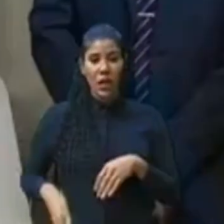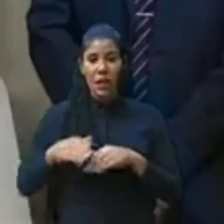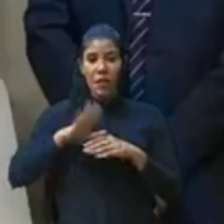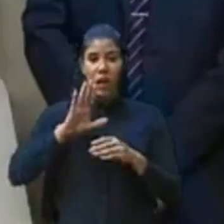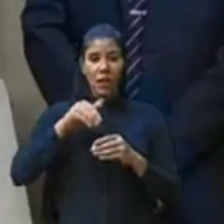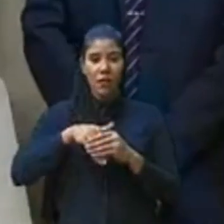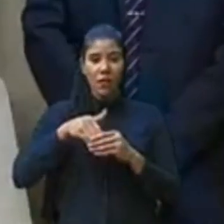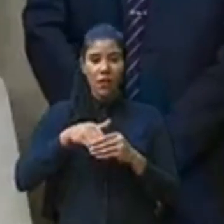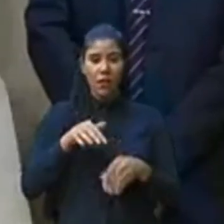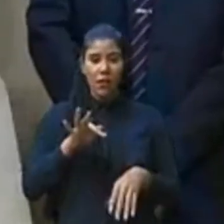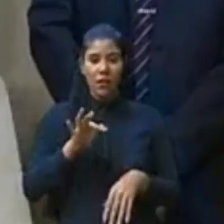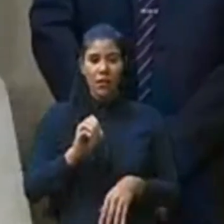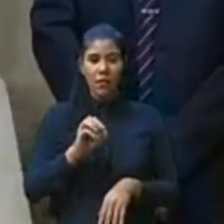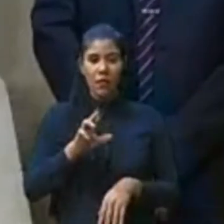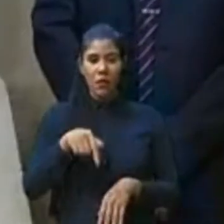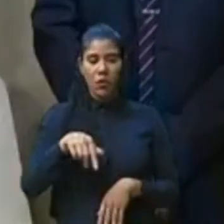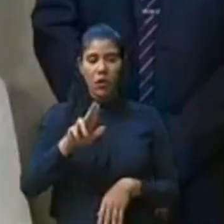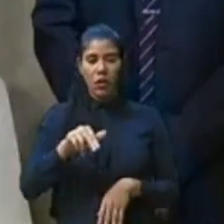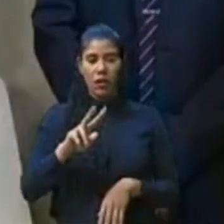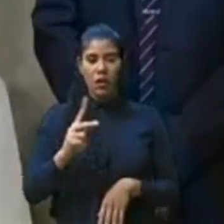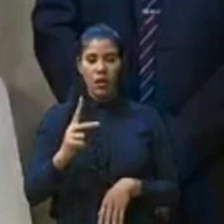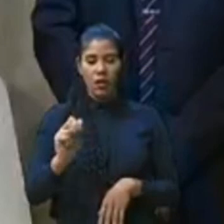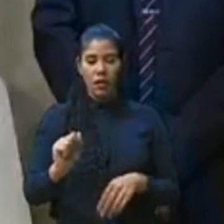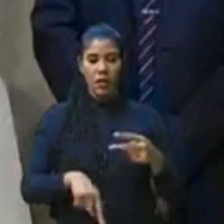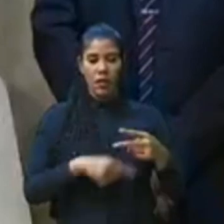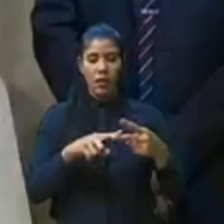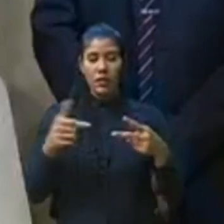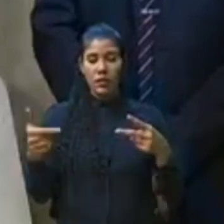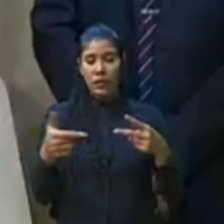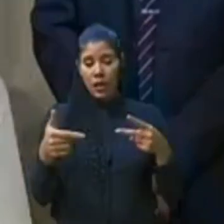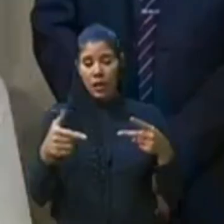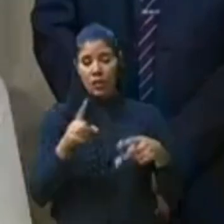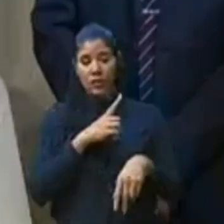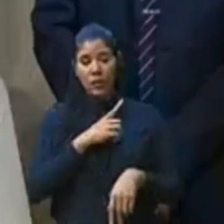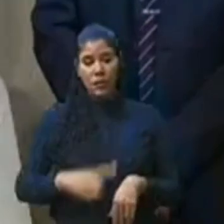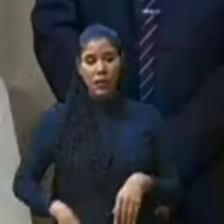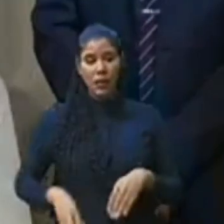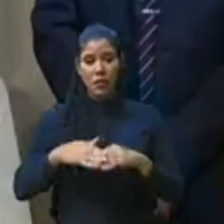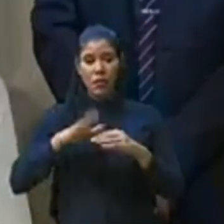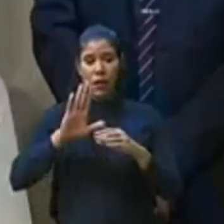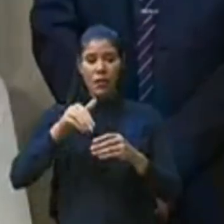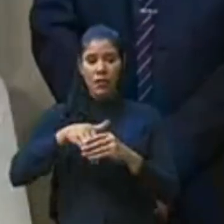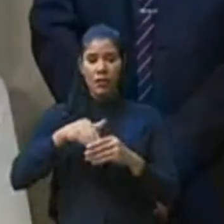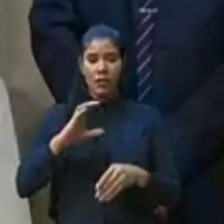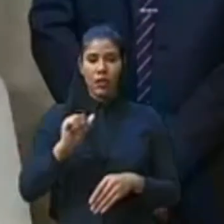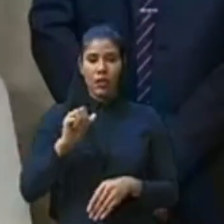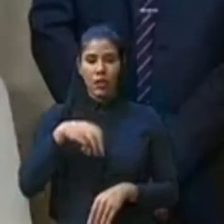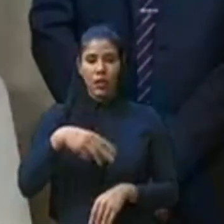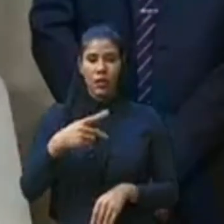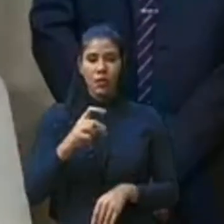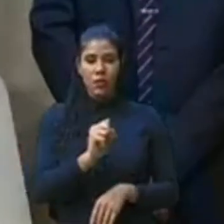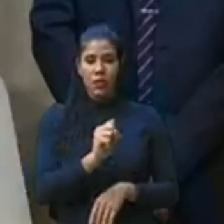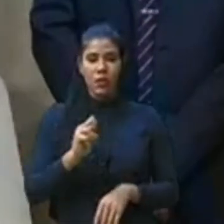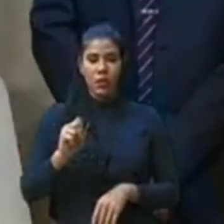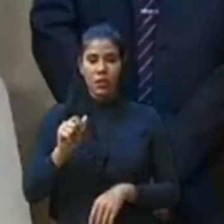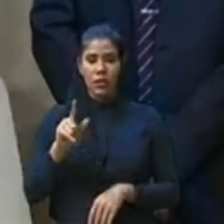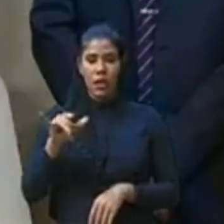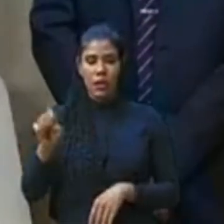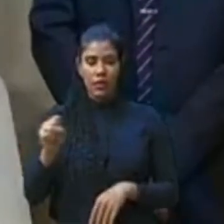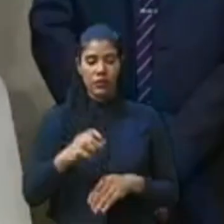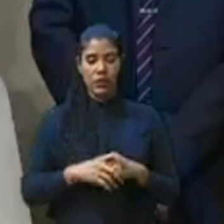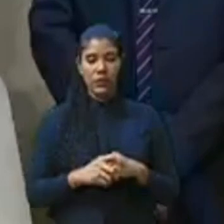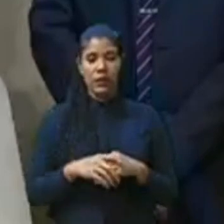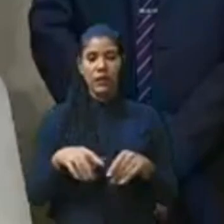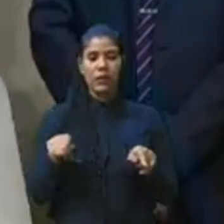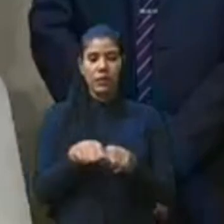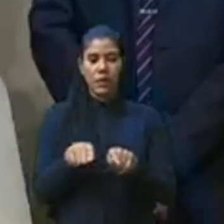do Forquilha, fui ainda o segundo deputado mais votado em Campos Sales, cidade lá do Cariri,